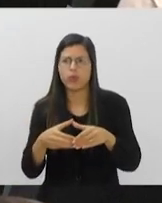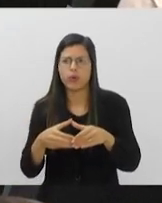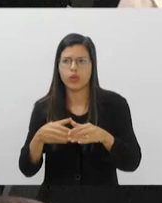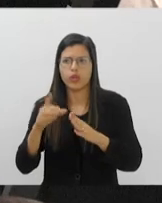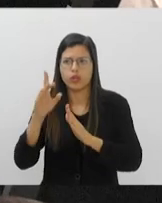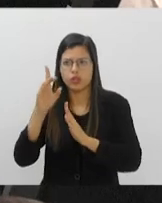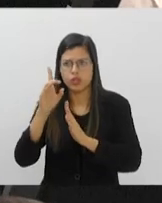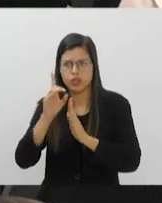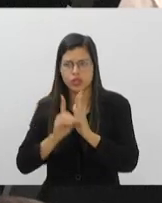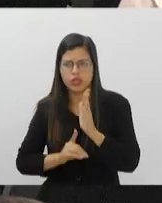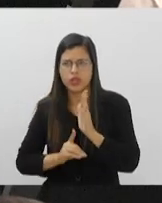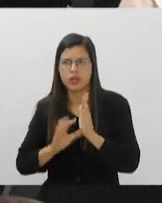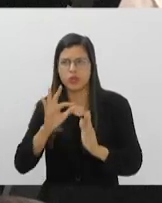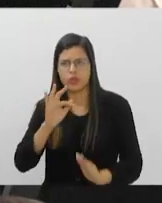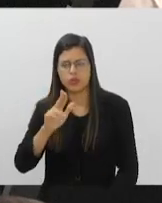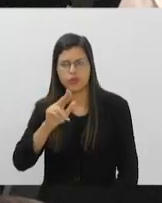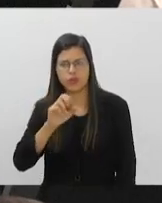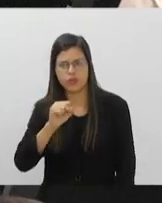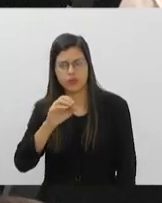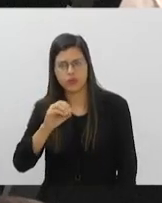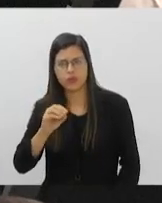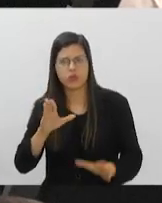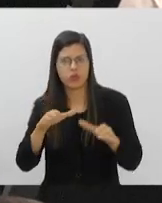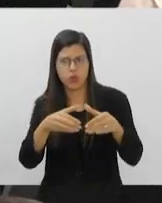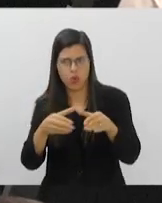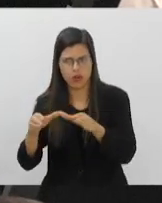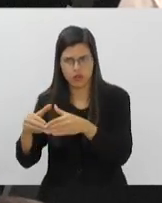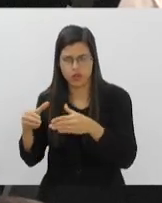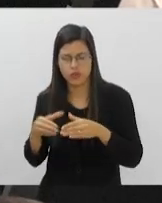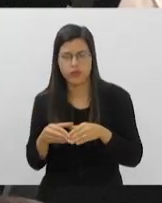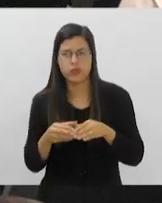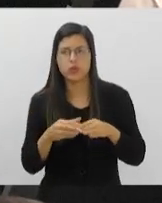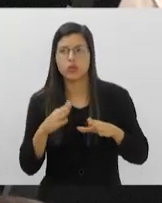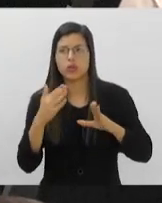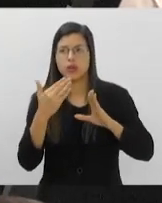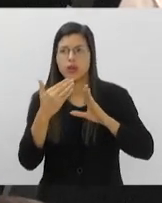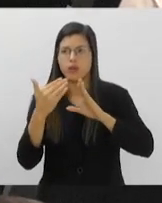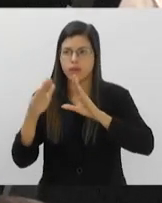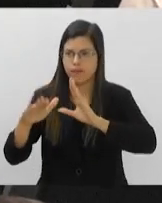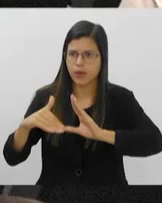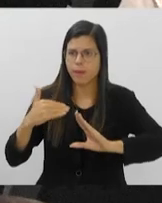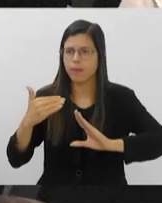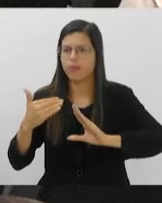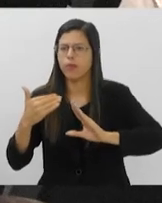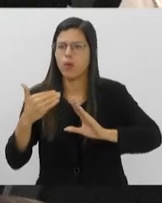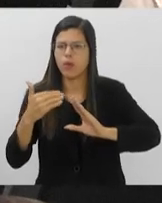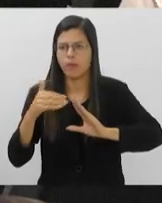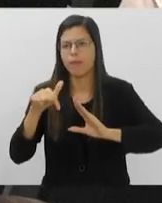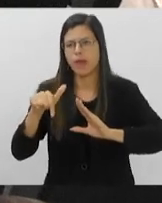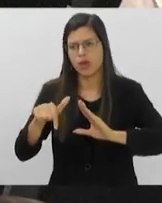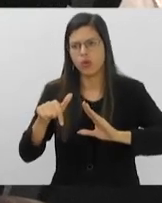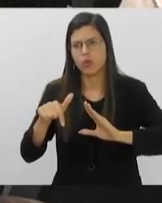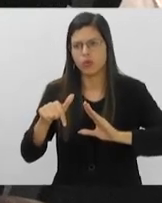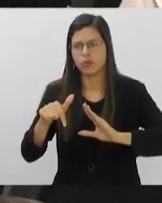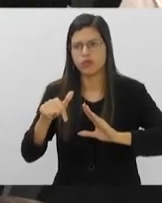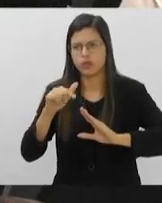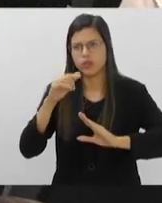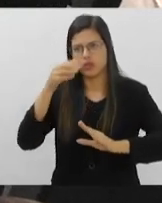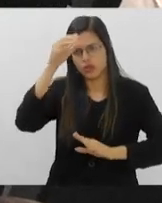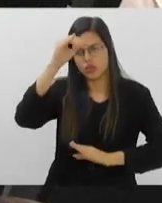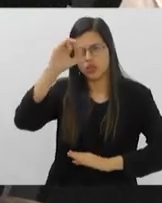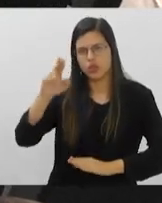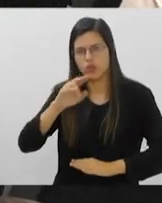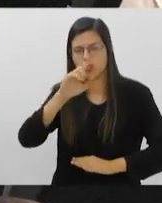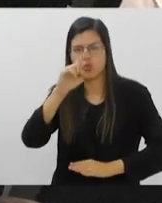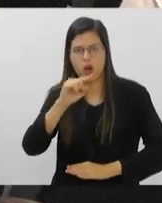difusos e coletivos eh envia pro o meu e-mail institucional tiju @de que eu faço